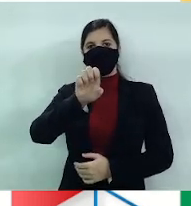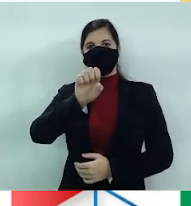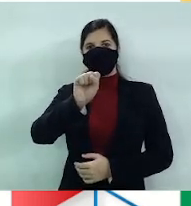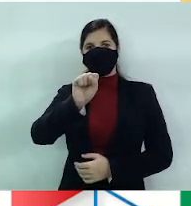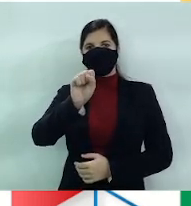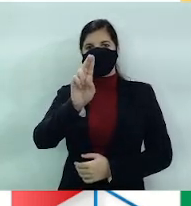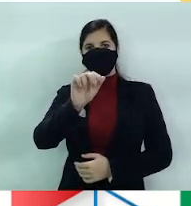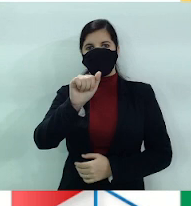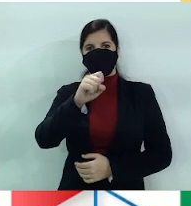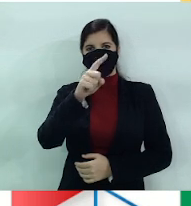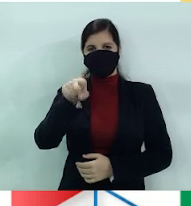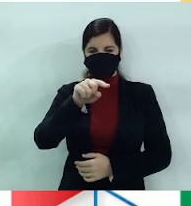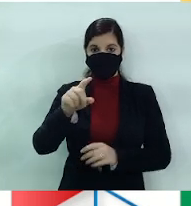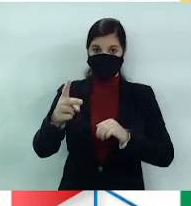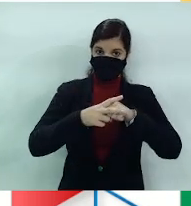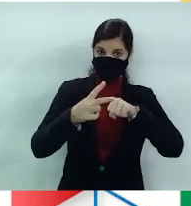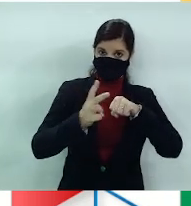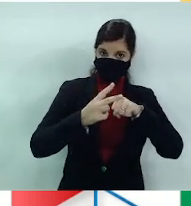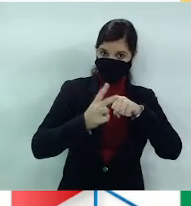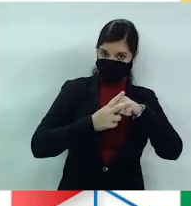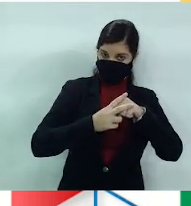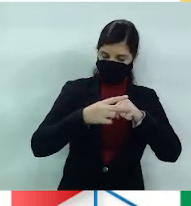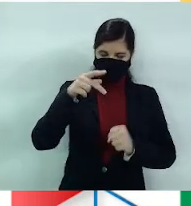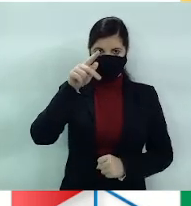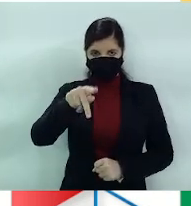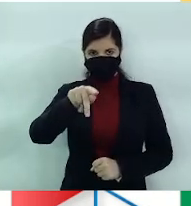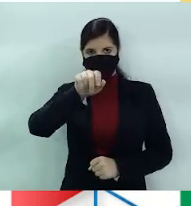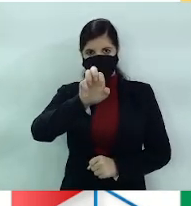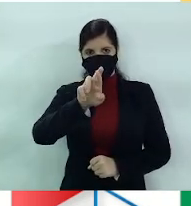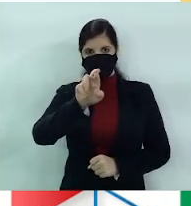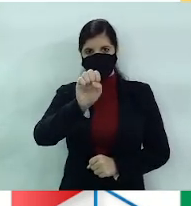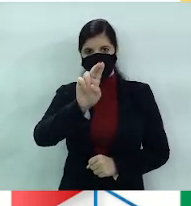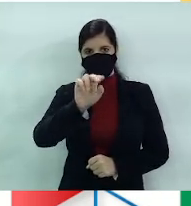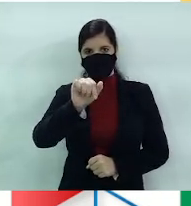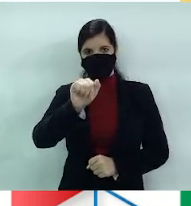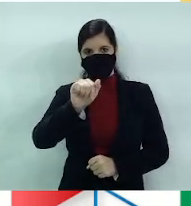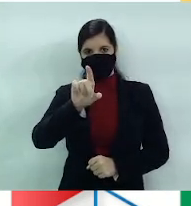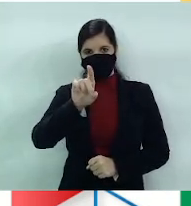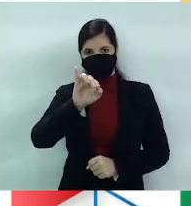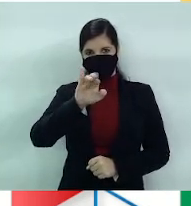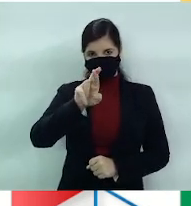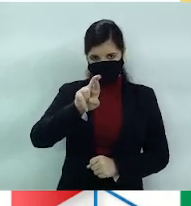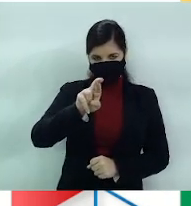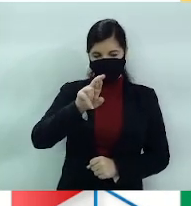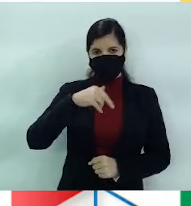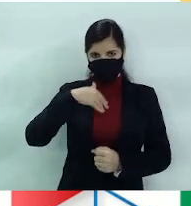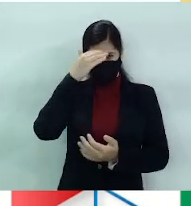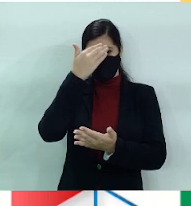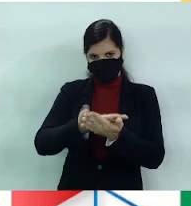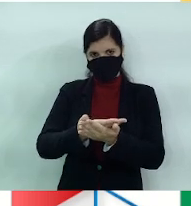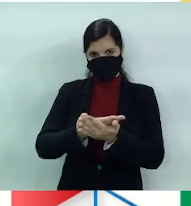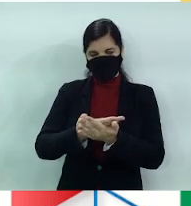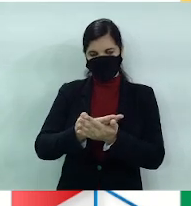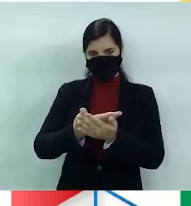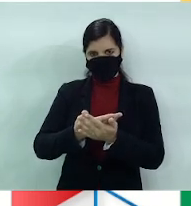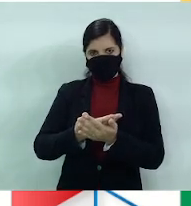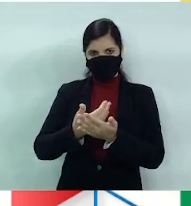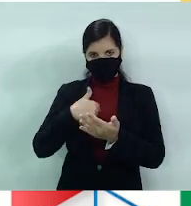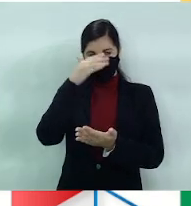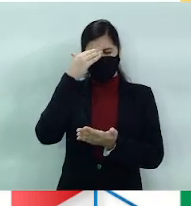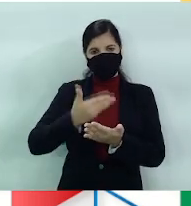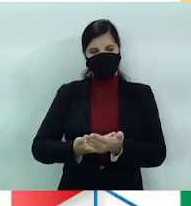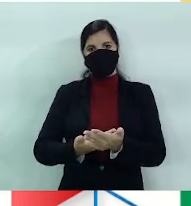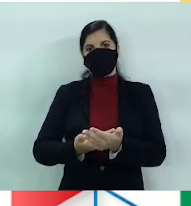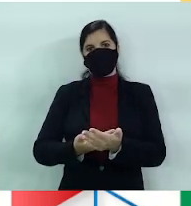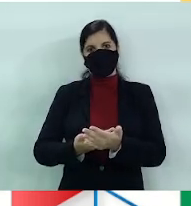do verbo persuadir, ou seja, levar a crer ou a acreditar. Isso de acordo com o